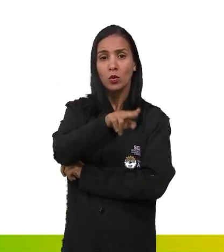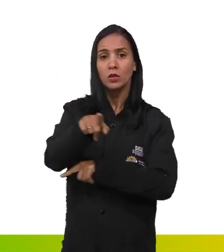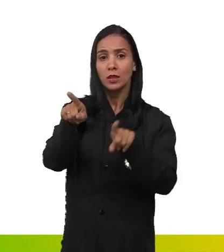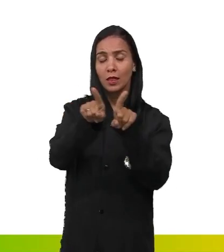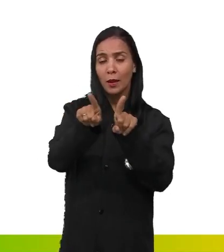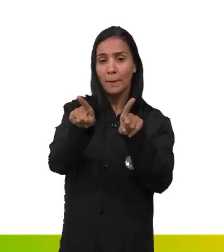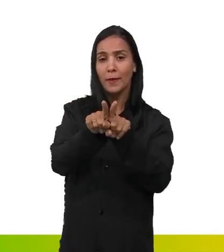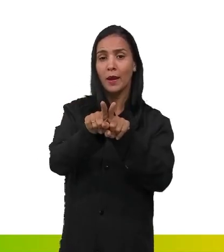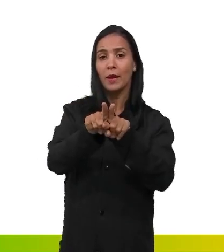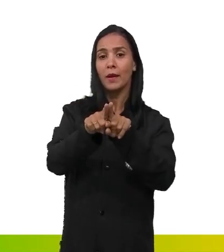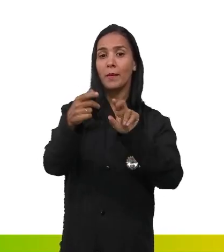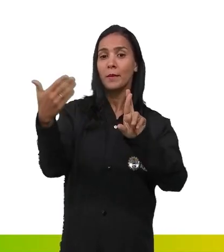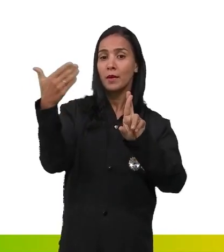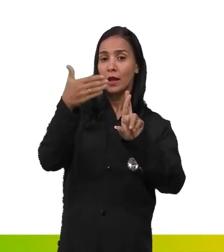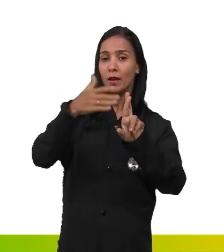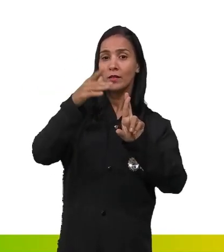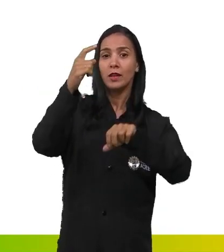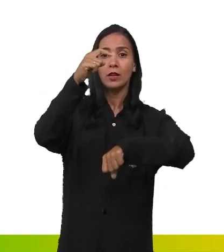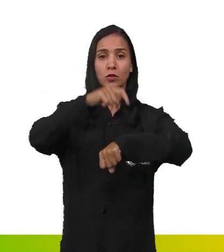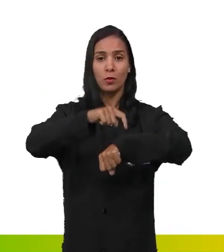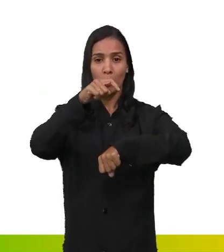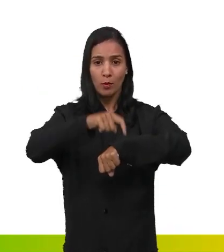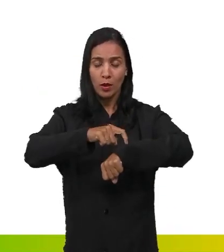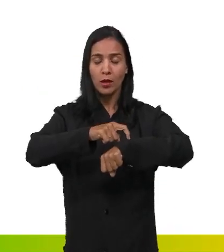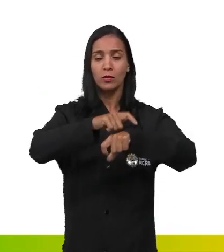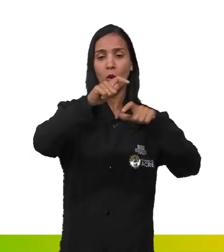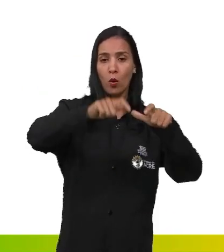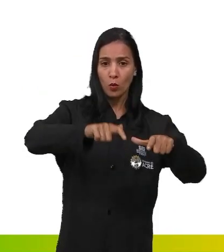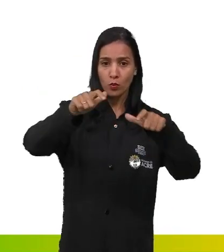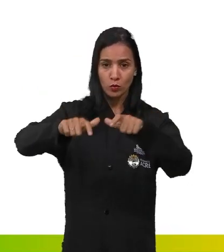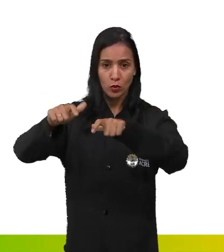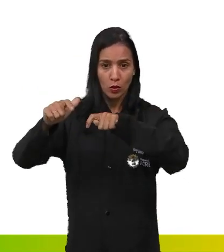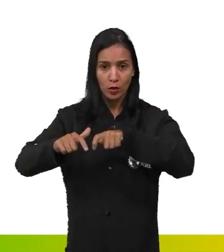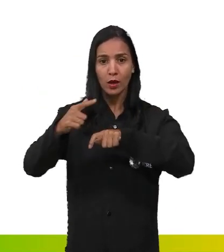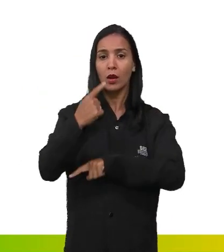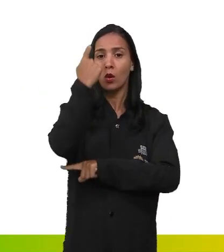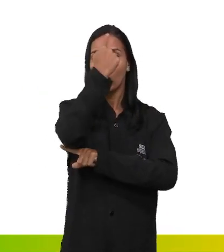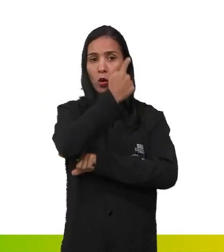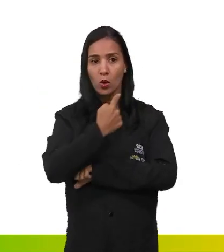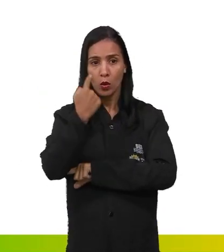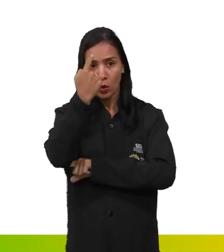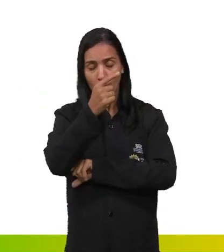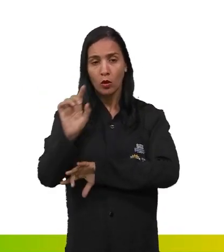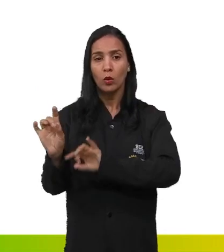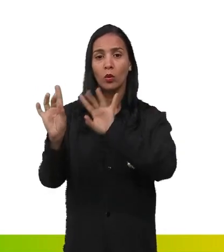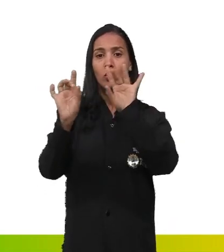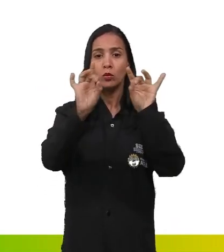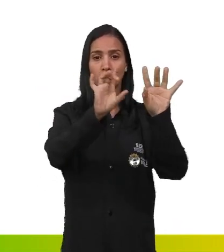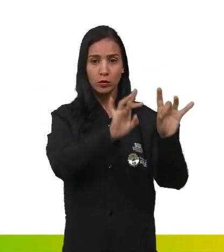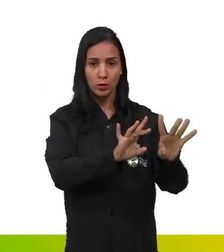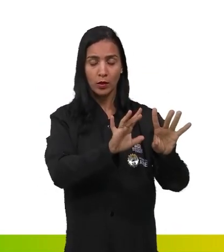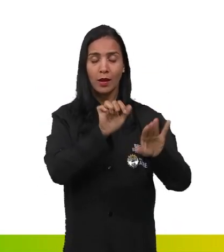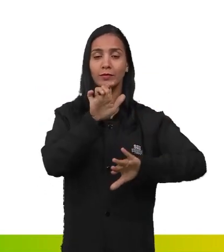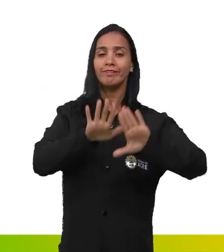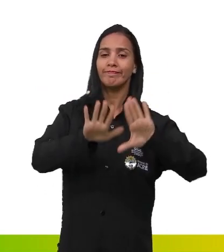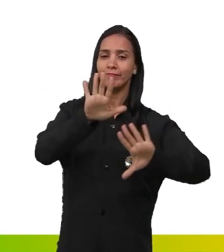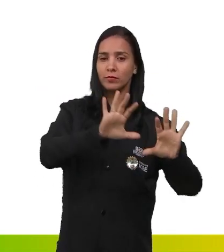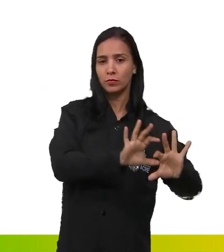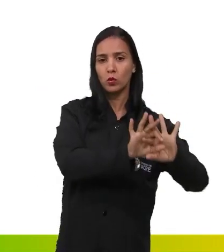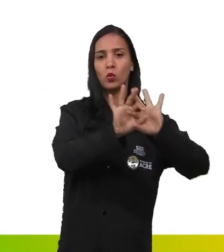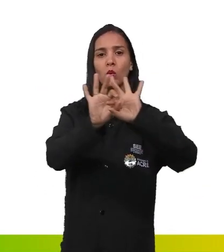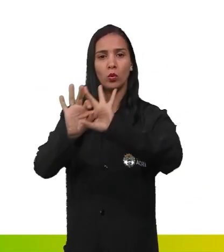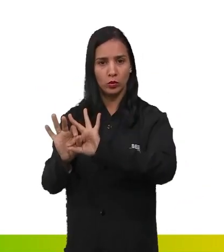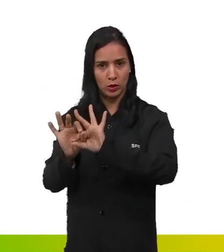indicam horários, momentos e locais específicos. Dependendo do contexto em que se insere, ela